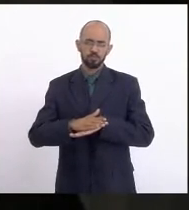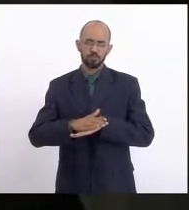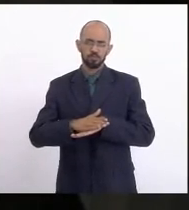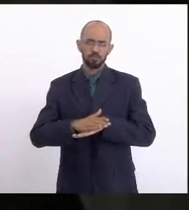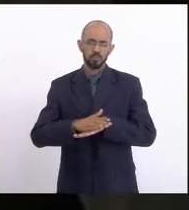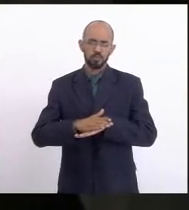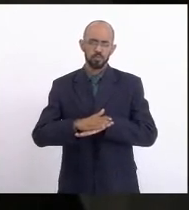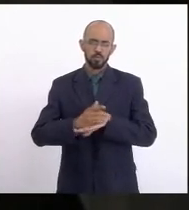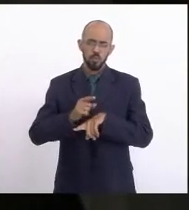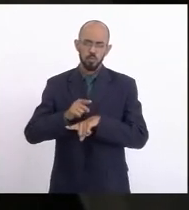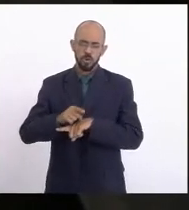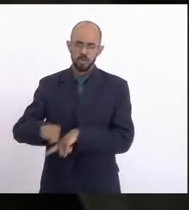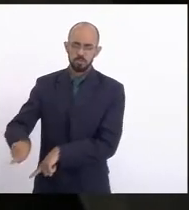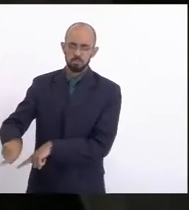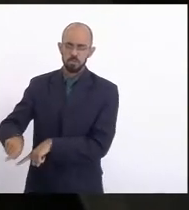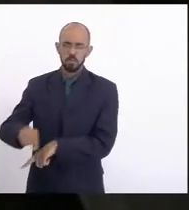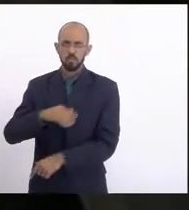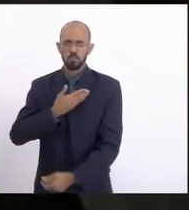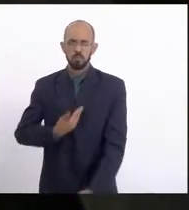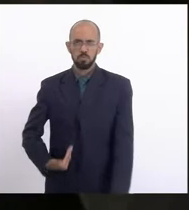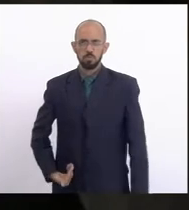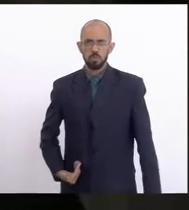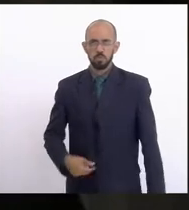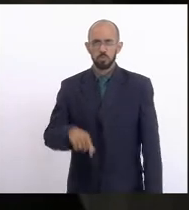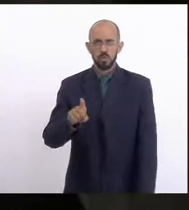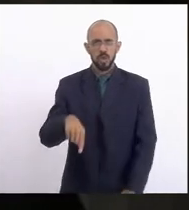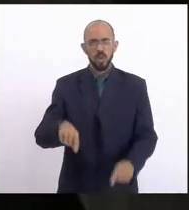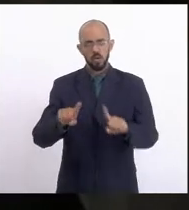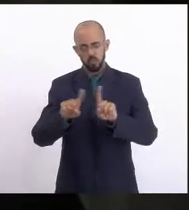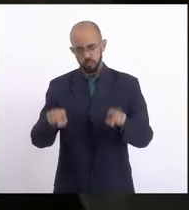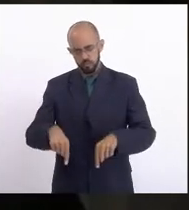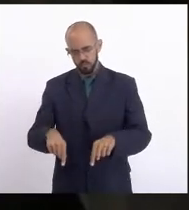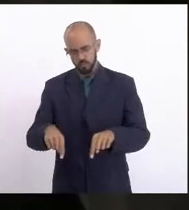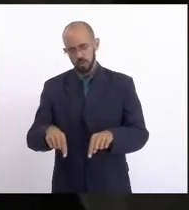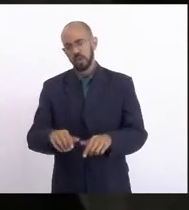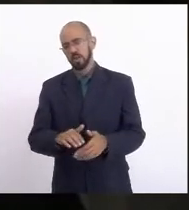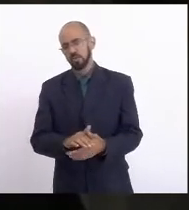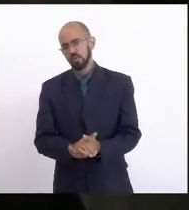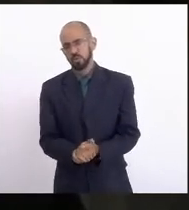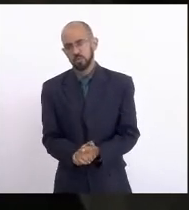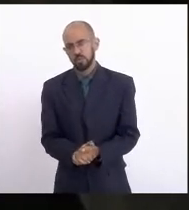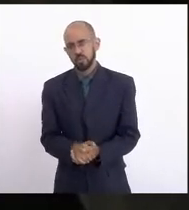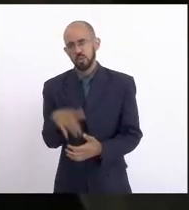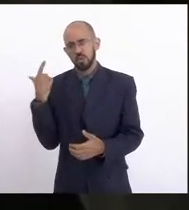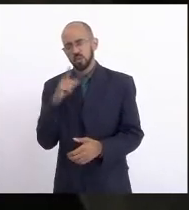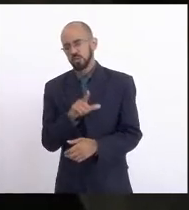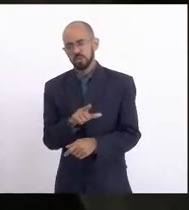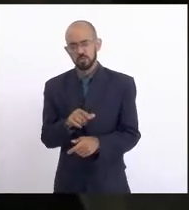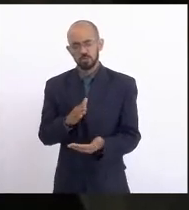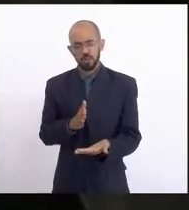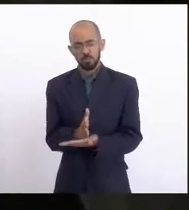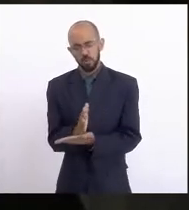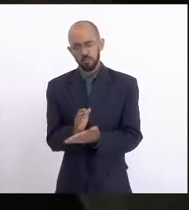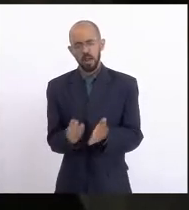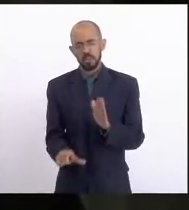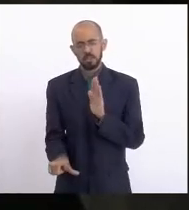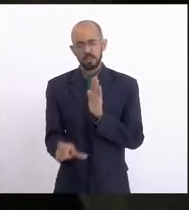o inimigo público seja o servidor público. Conseguimos aprovar essas 5